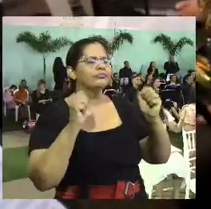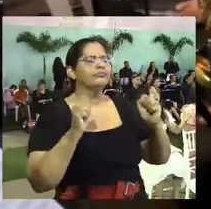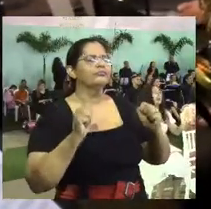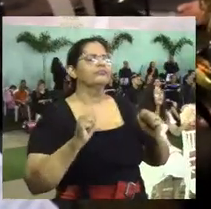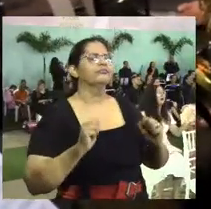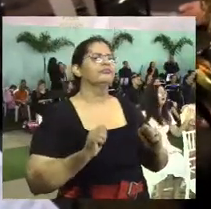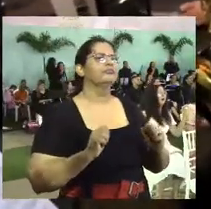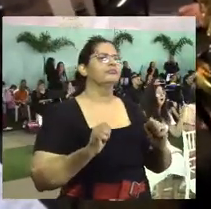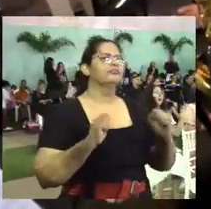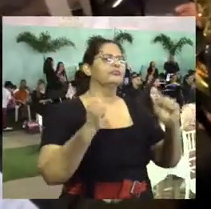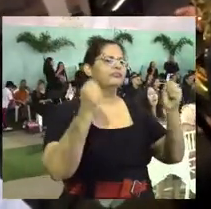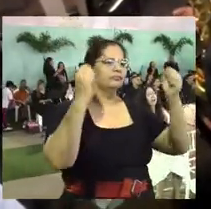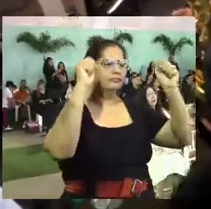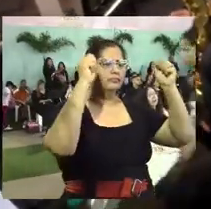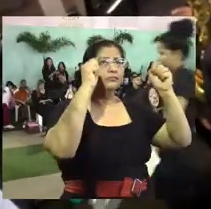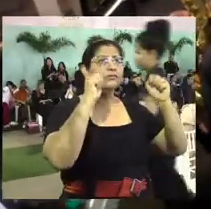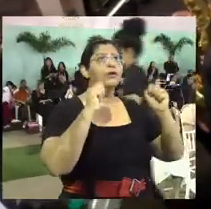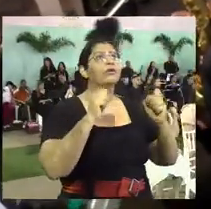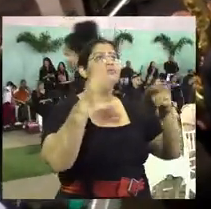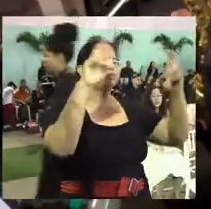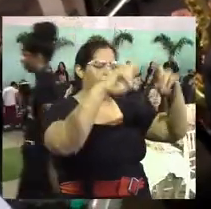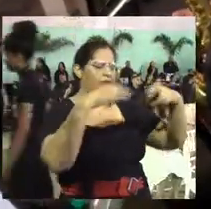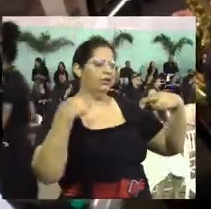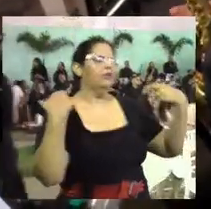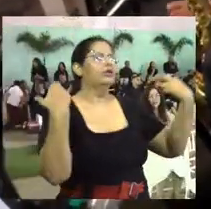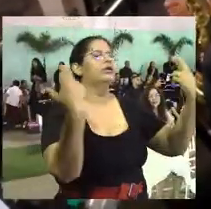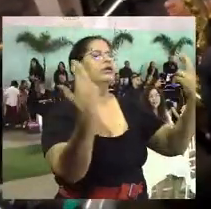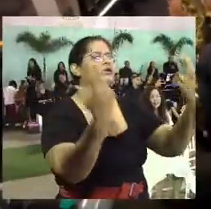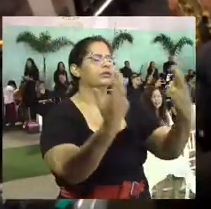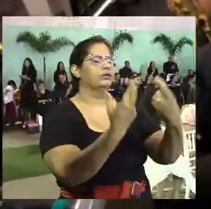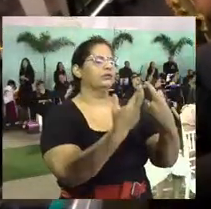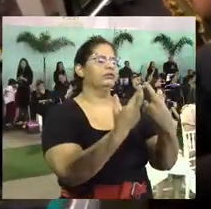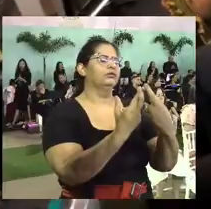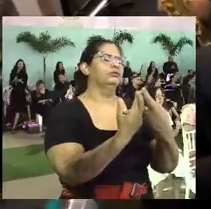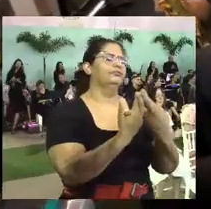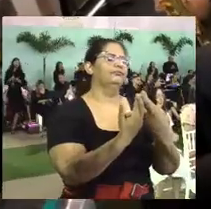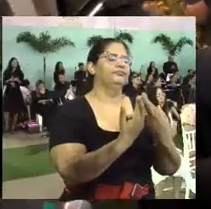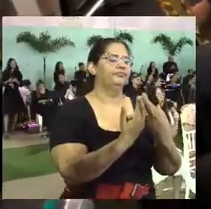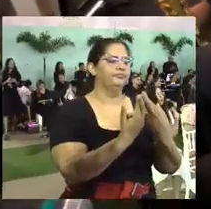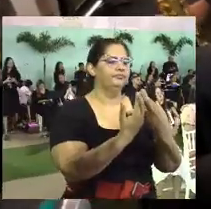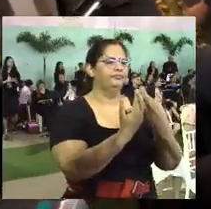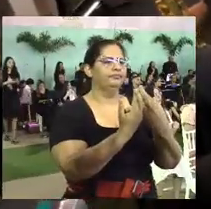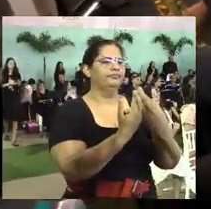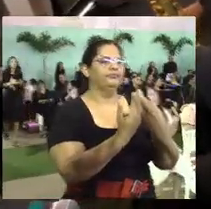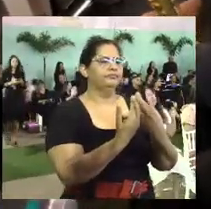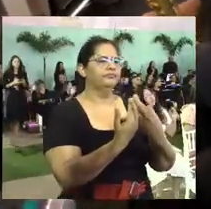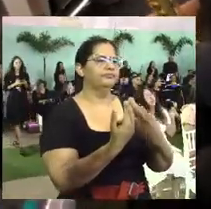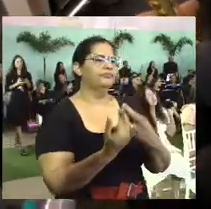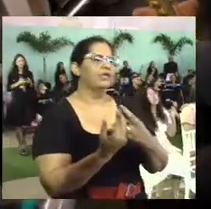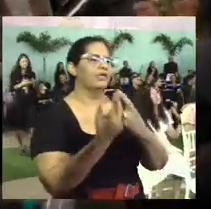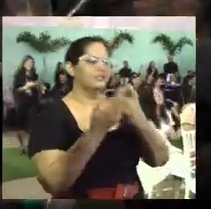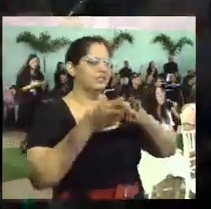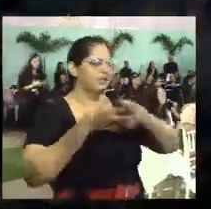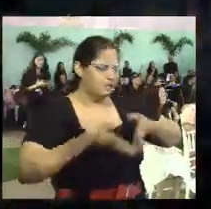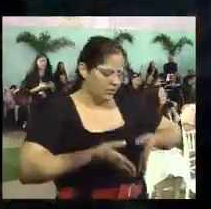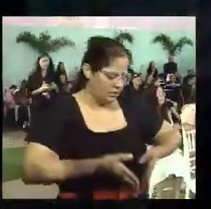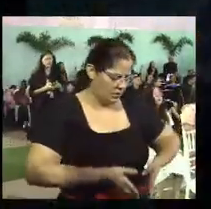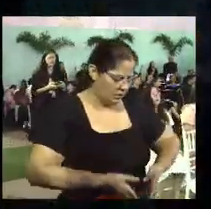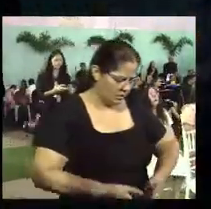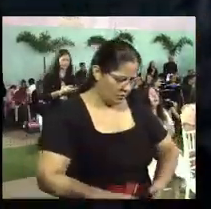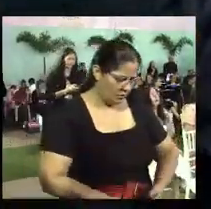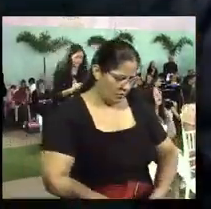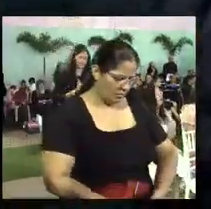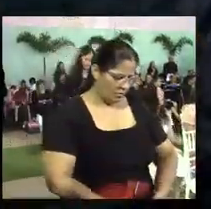adorar ao Rei dos reis foi que eu